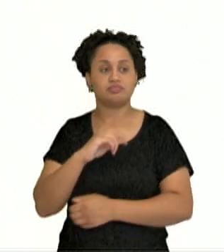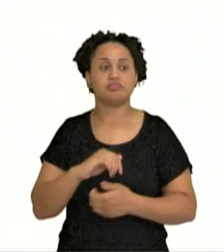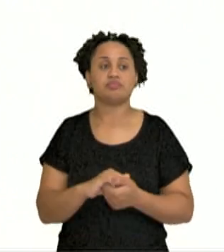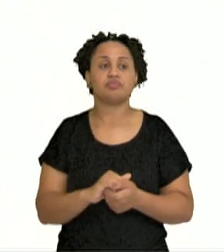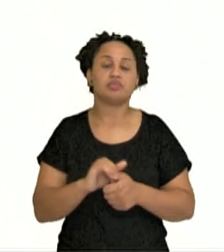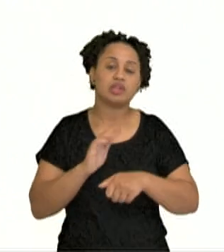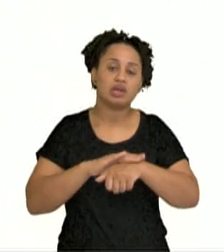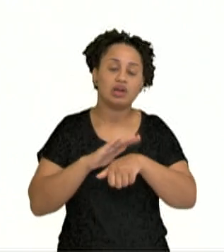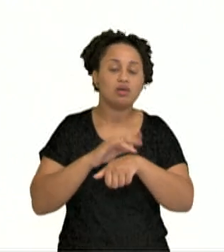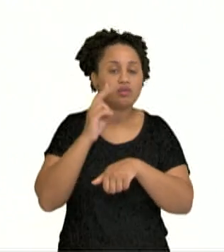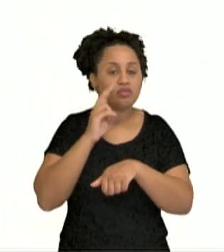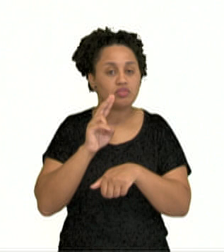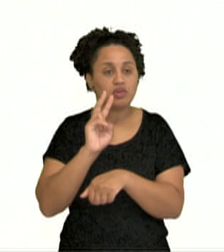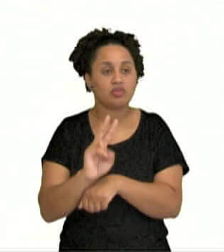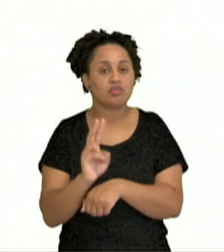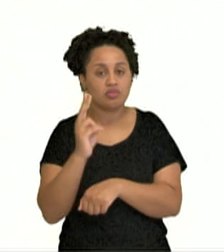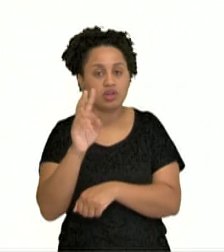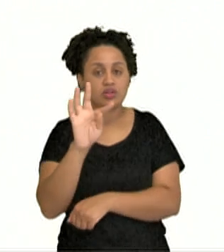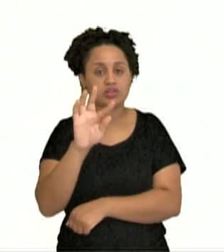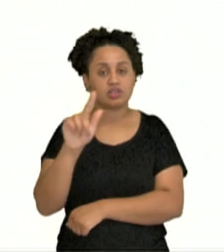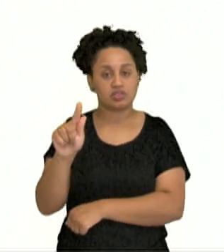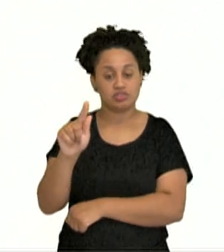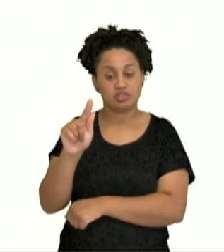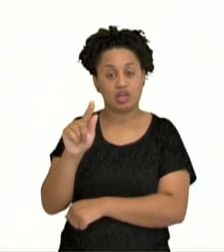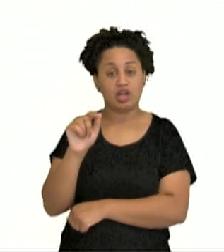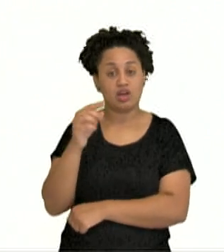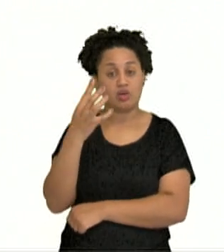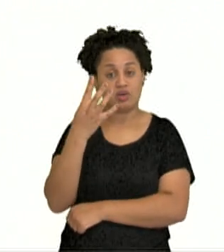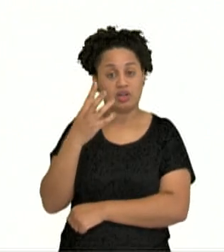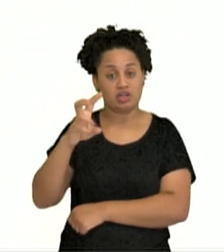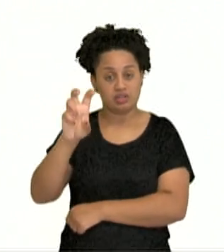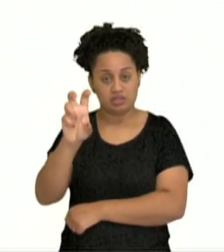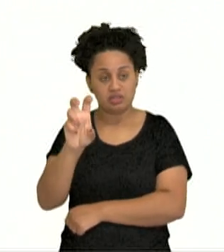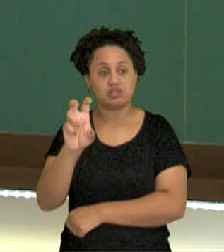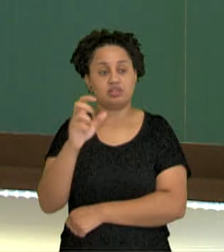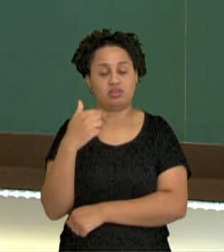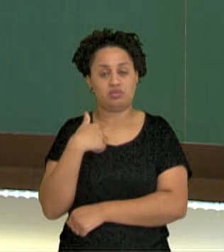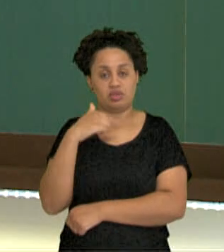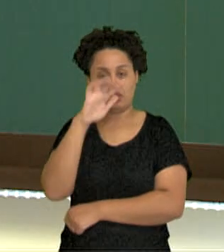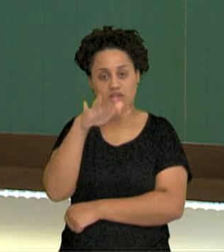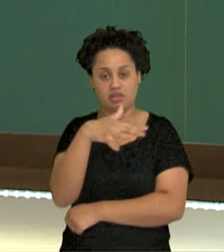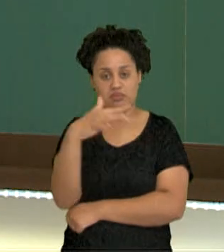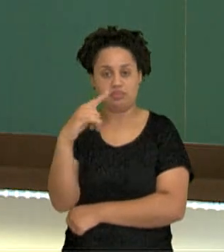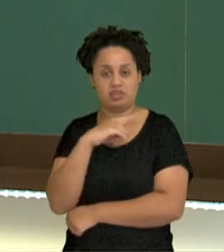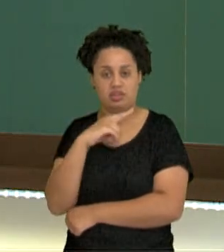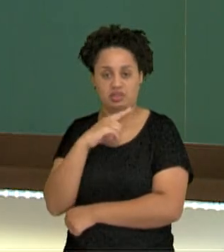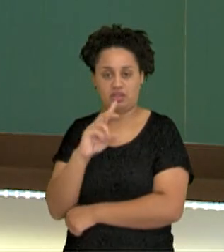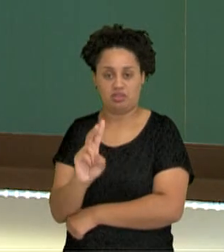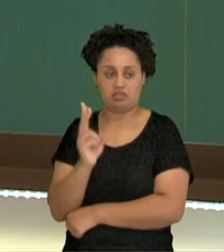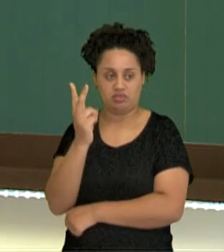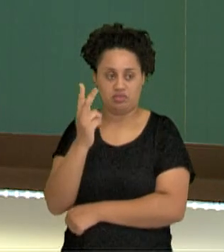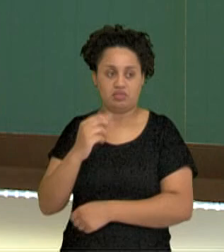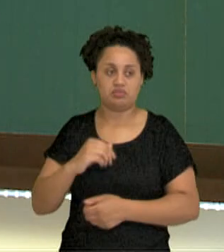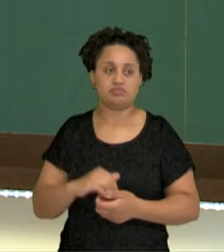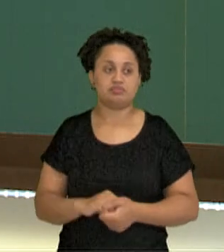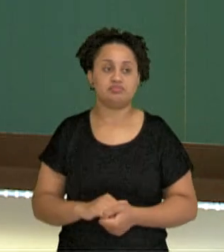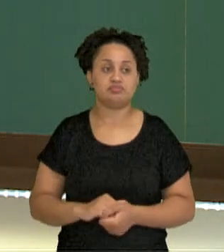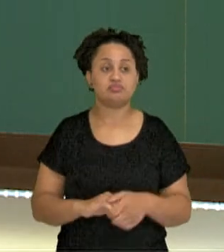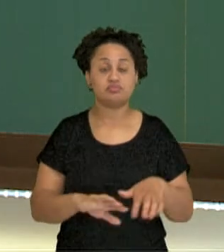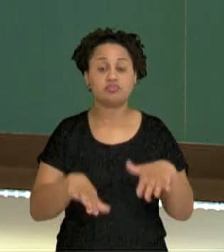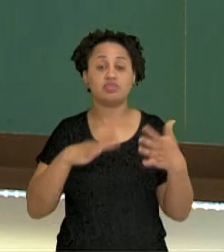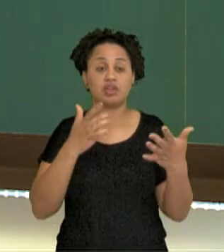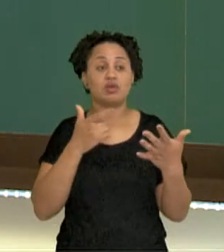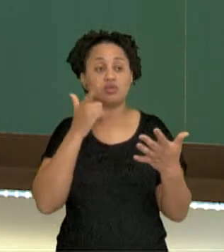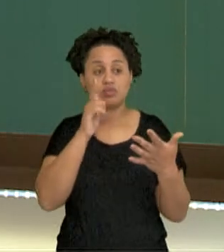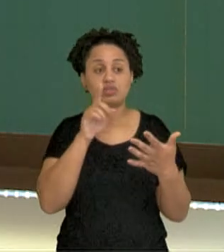hora de olhar o valor da tangente, eu vou olhar o valor da tangente de 45 graus na minha tabela de valores notáveis. Então, tangente